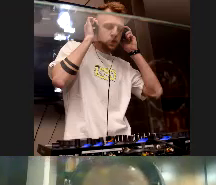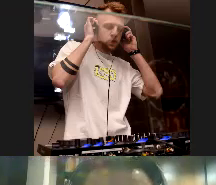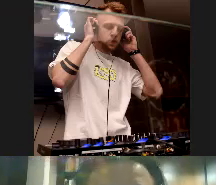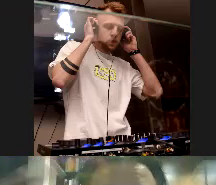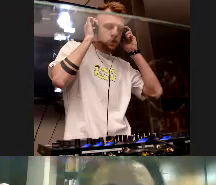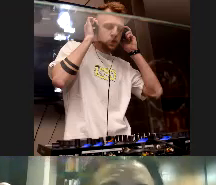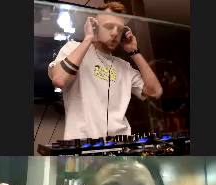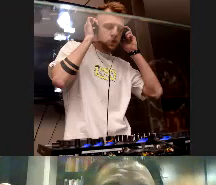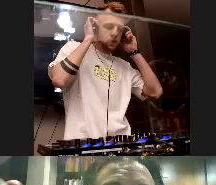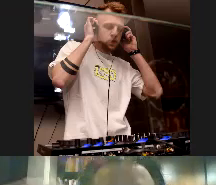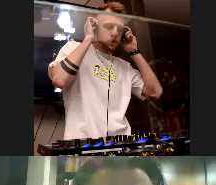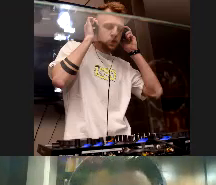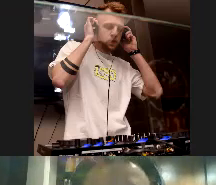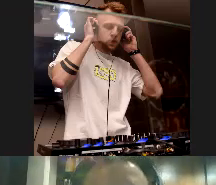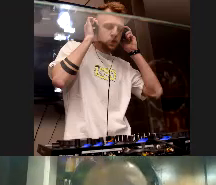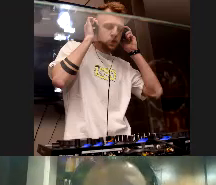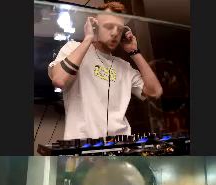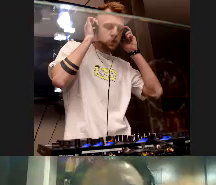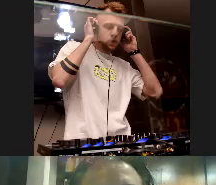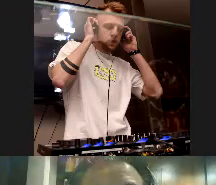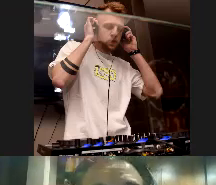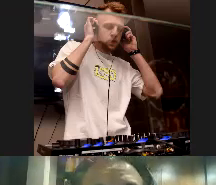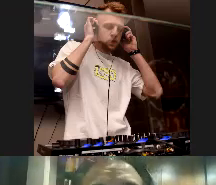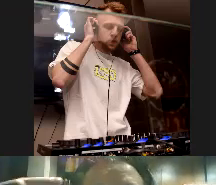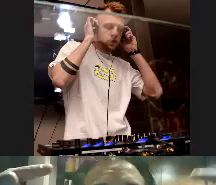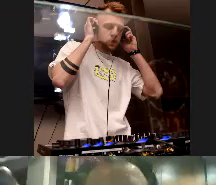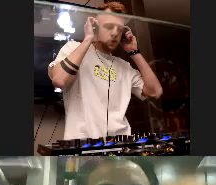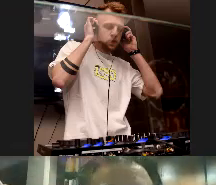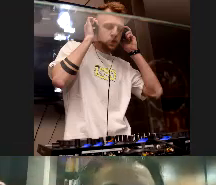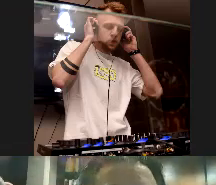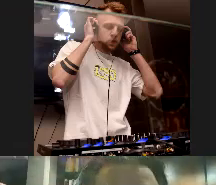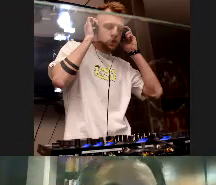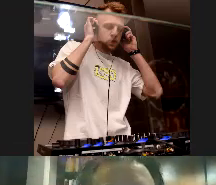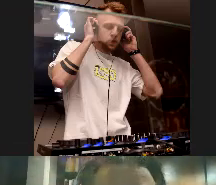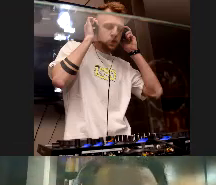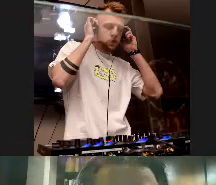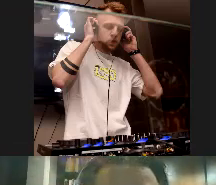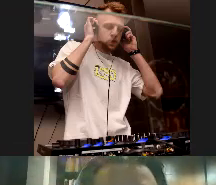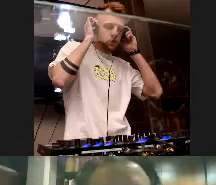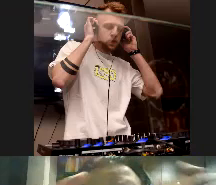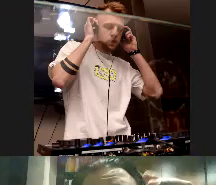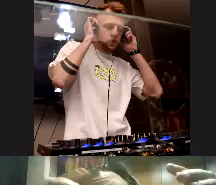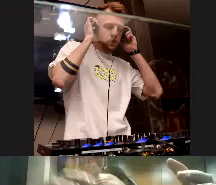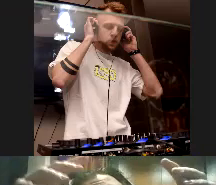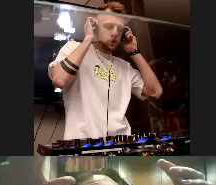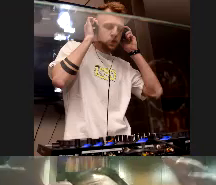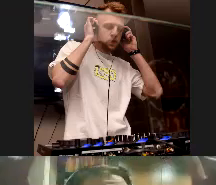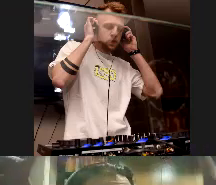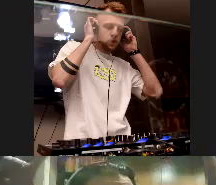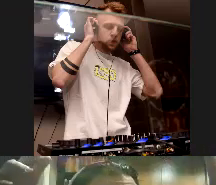É complexo isso, mas é de todo mundo. E todo mundo tem responsabilidade por cuidar disso. Nós vamos